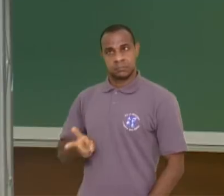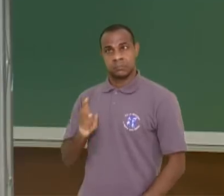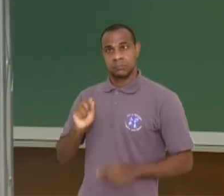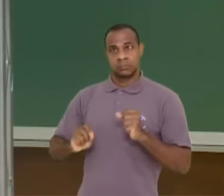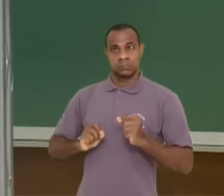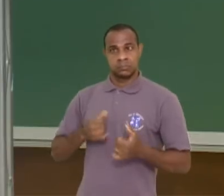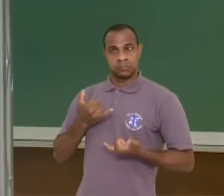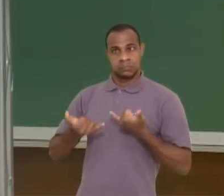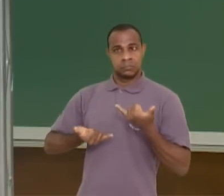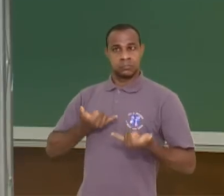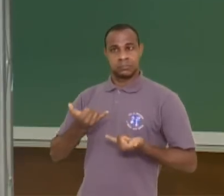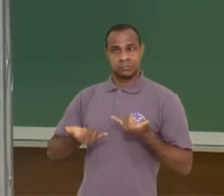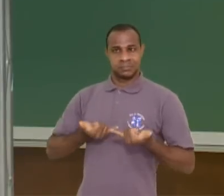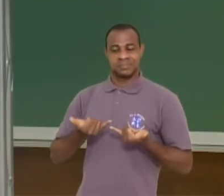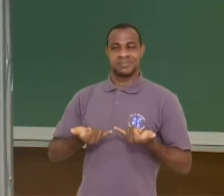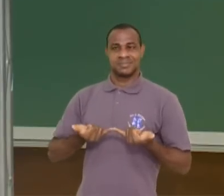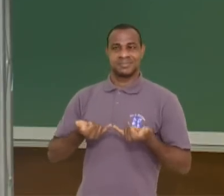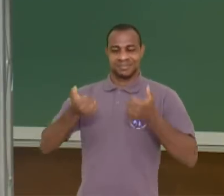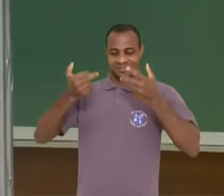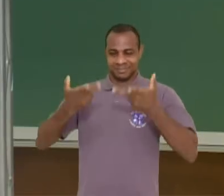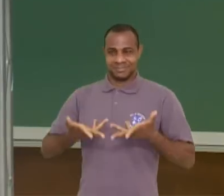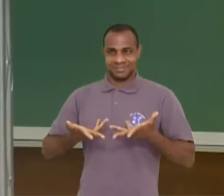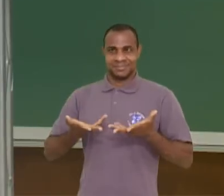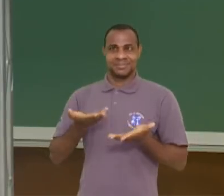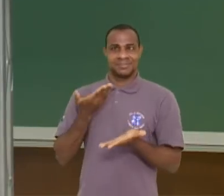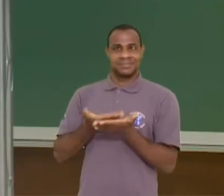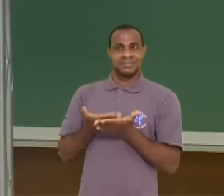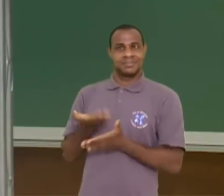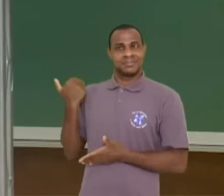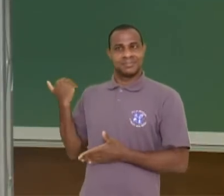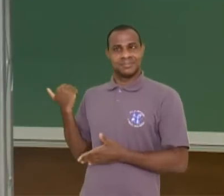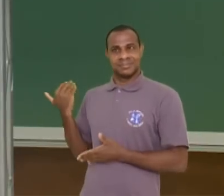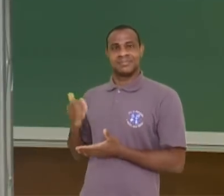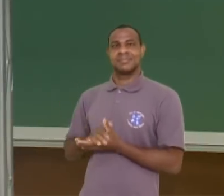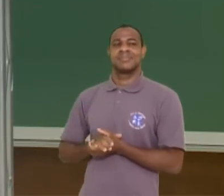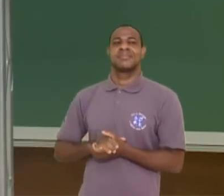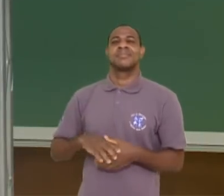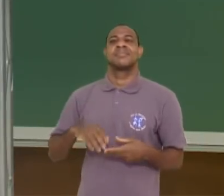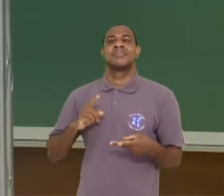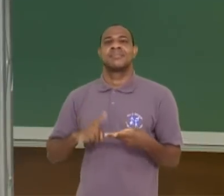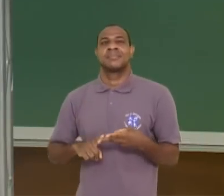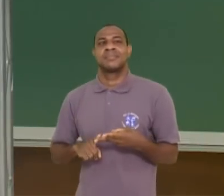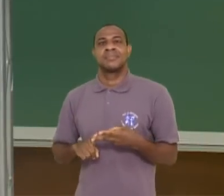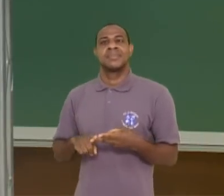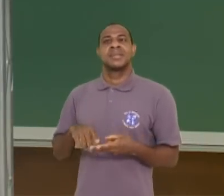estávamos trabalhando aulas anteriores, né? Então trabalhamos mímica, trabalhamos